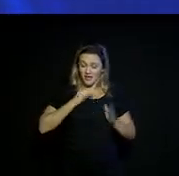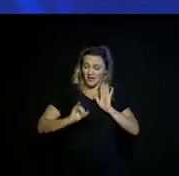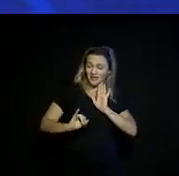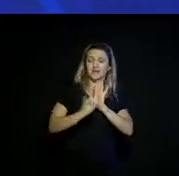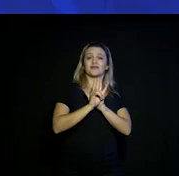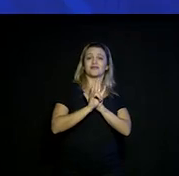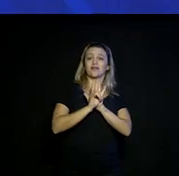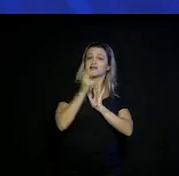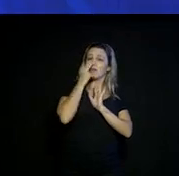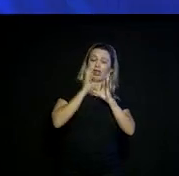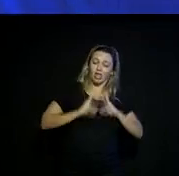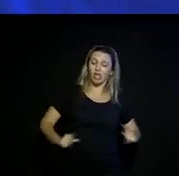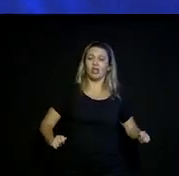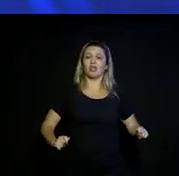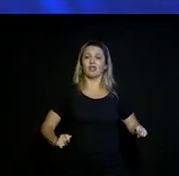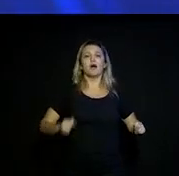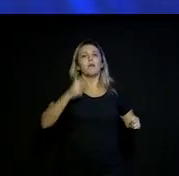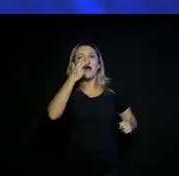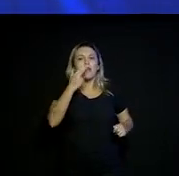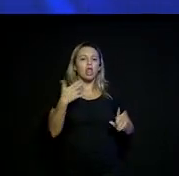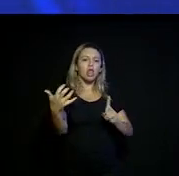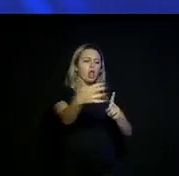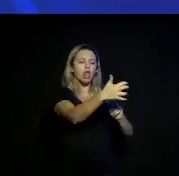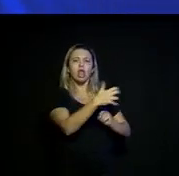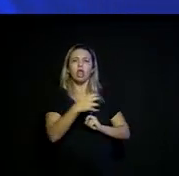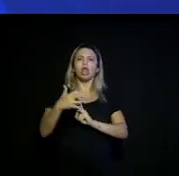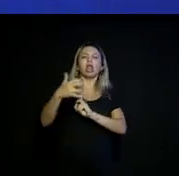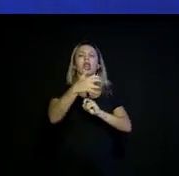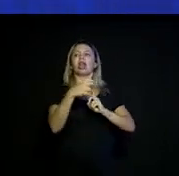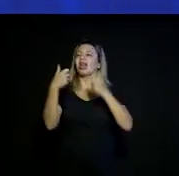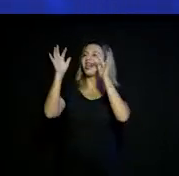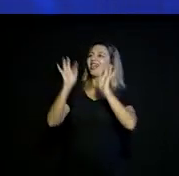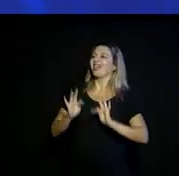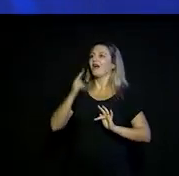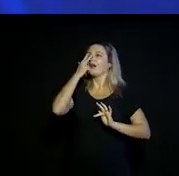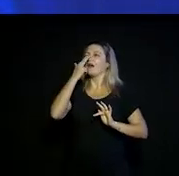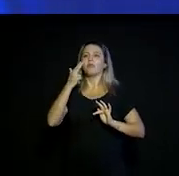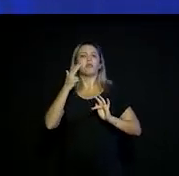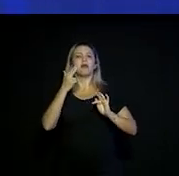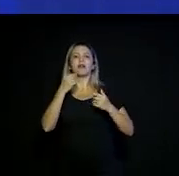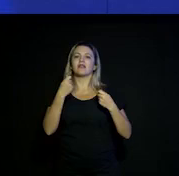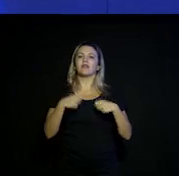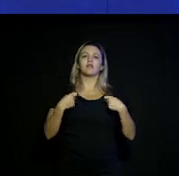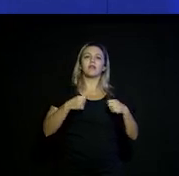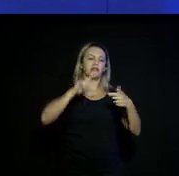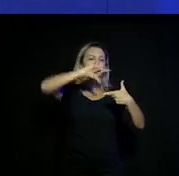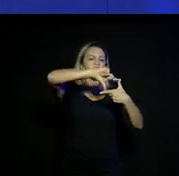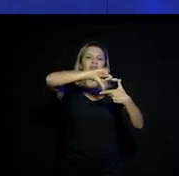te convencem que para que você seja aceito e seja feliz, você tem que estar enquadrado